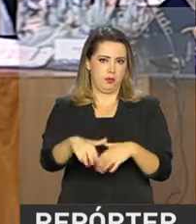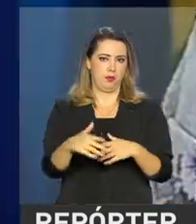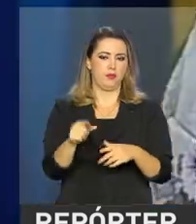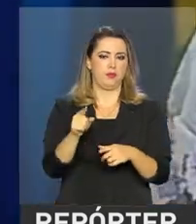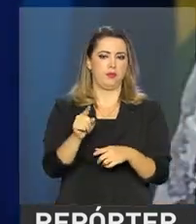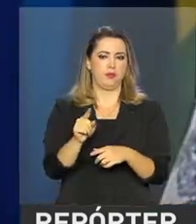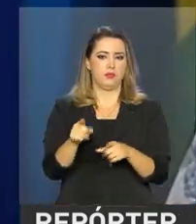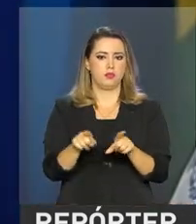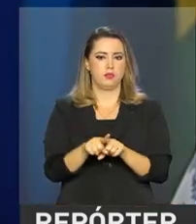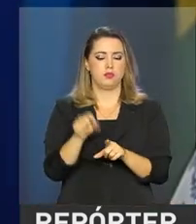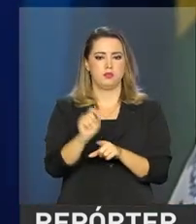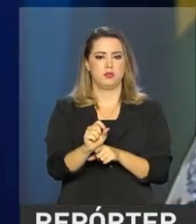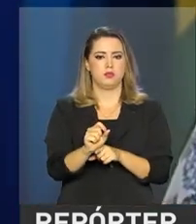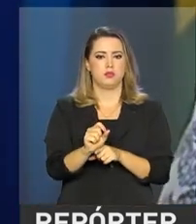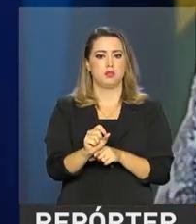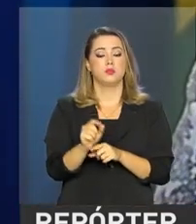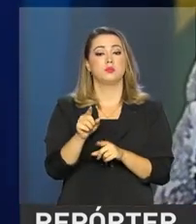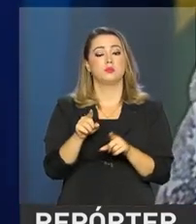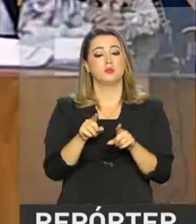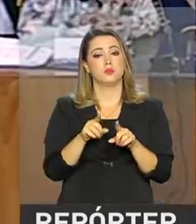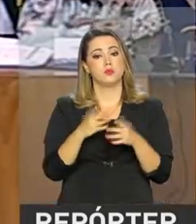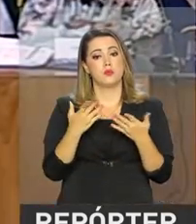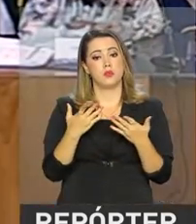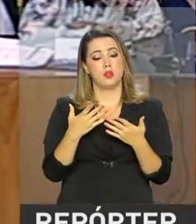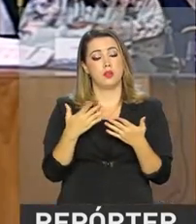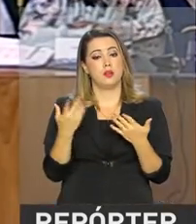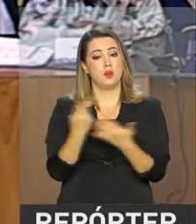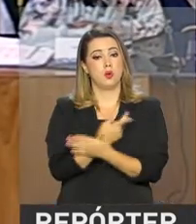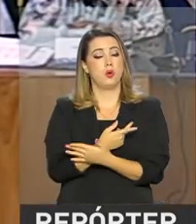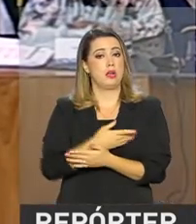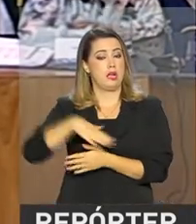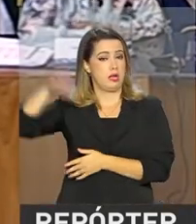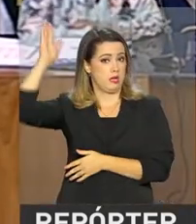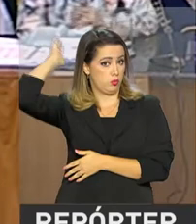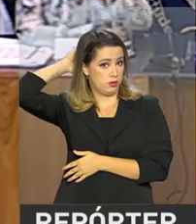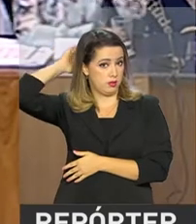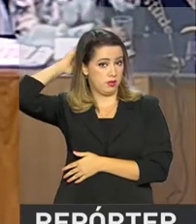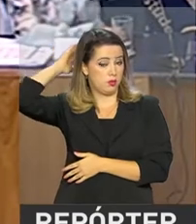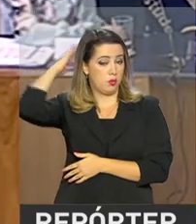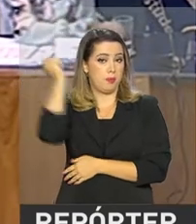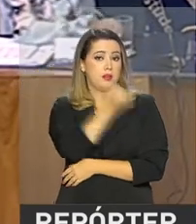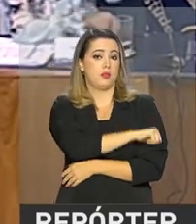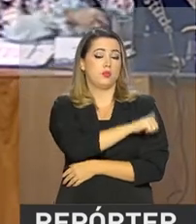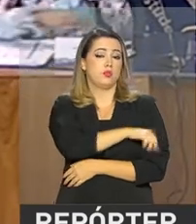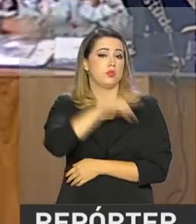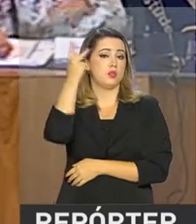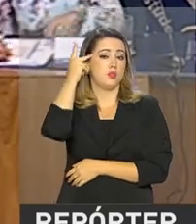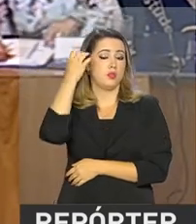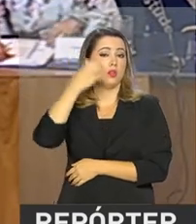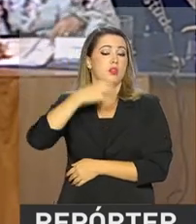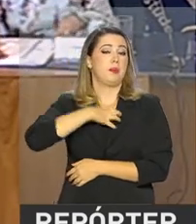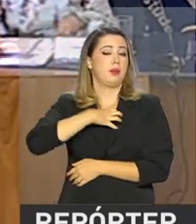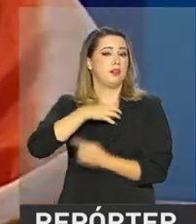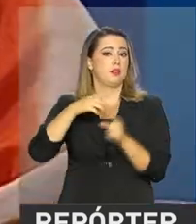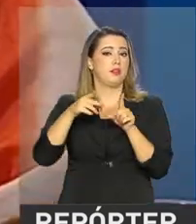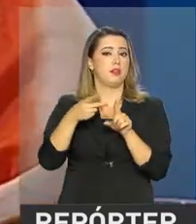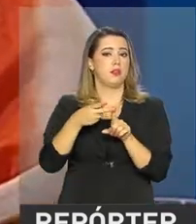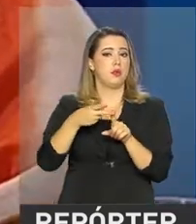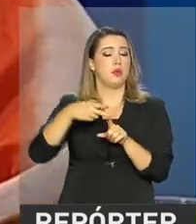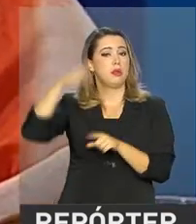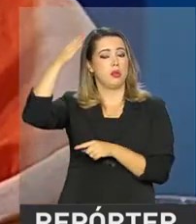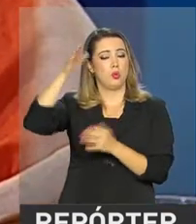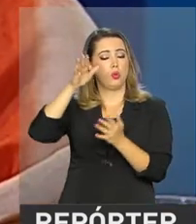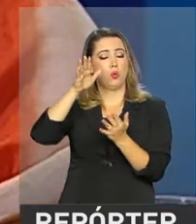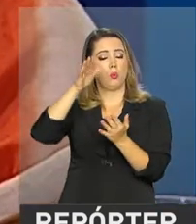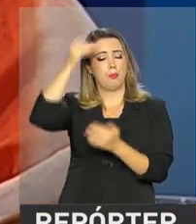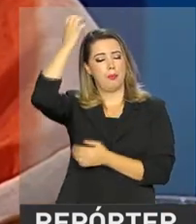reaplicação, não. Tá. Olha, aconteceram no Pará, no Rio de Janeiro, em São Paulo, na Bahia, no Paraná e